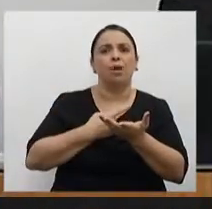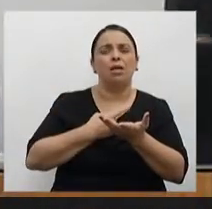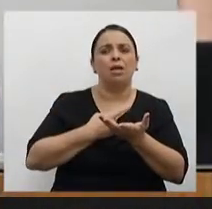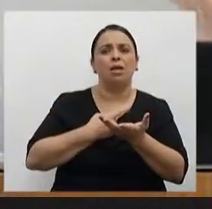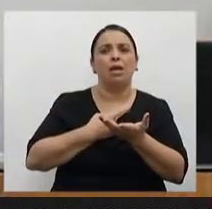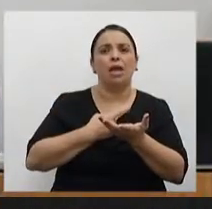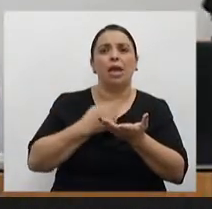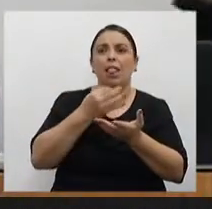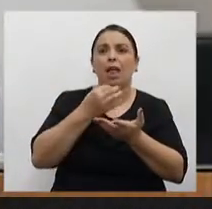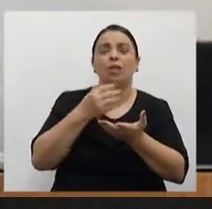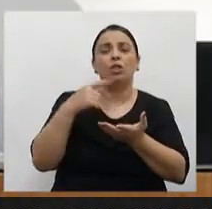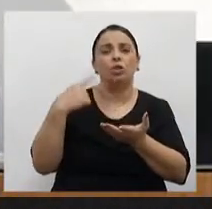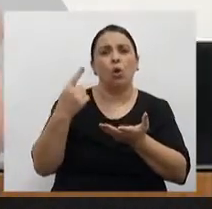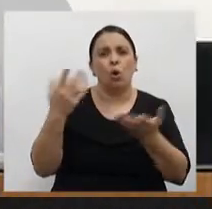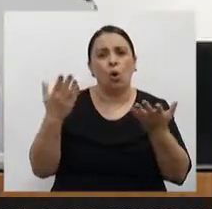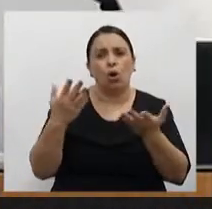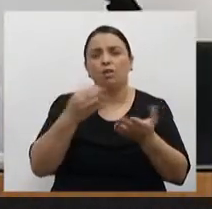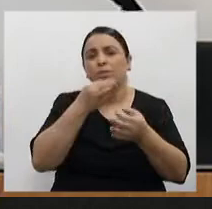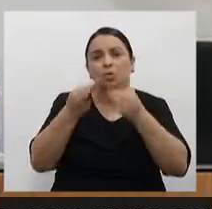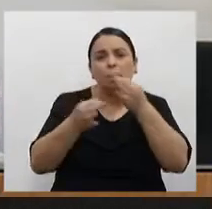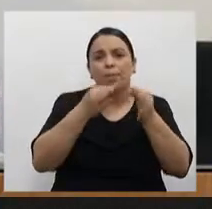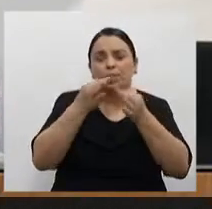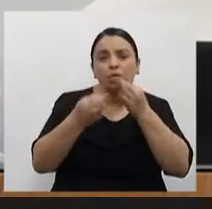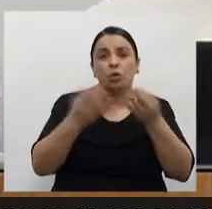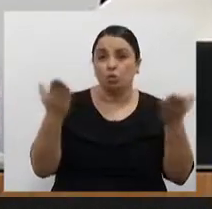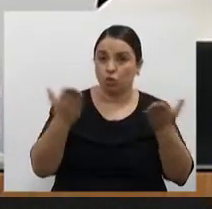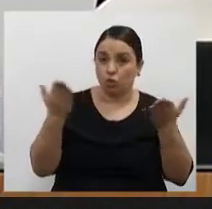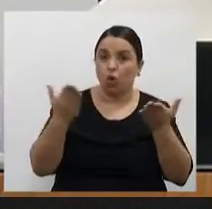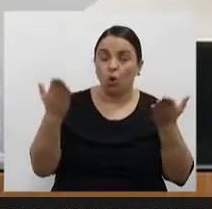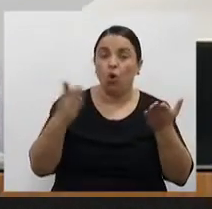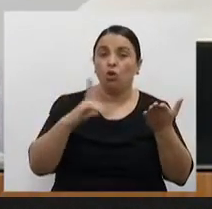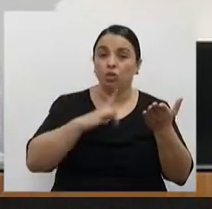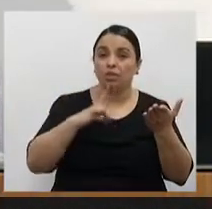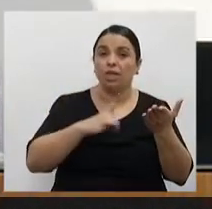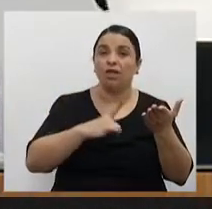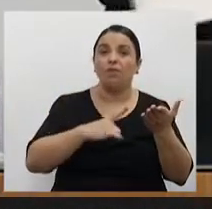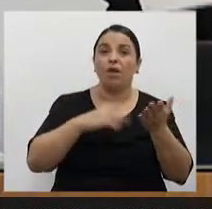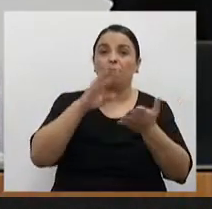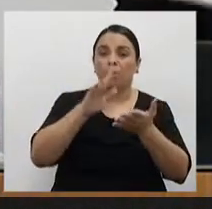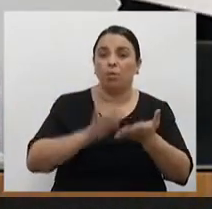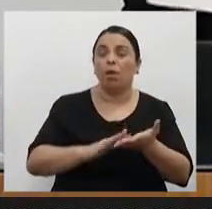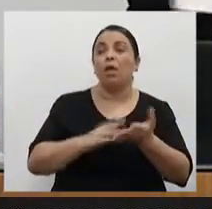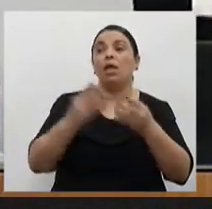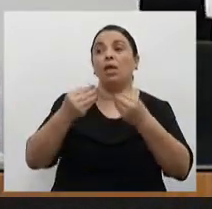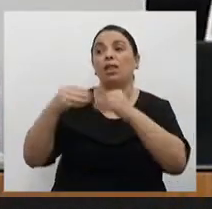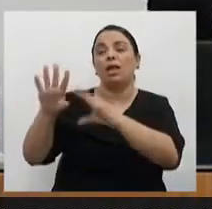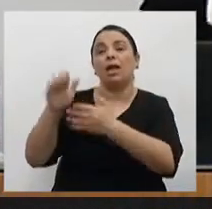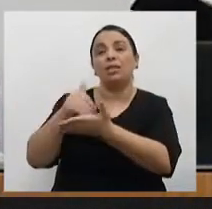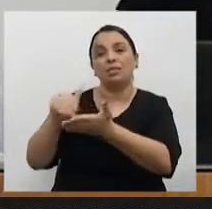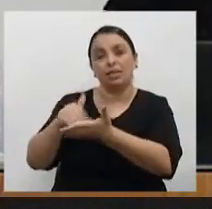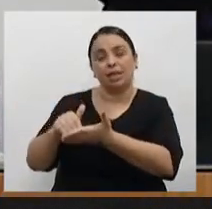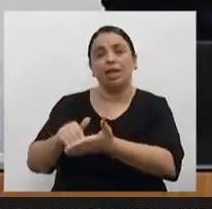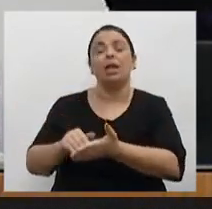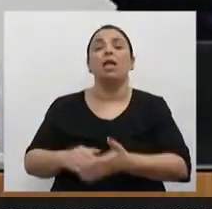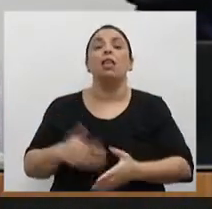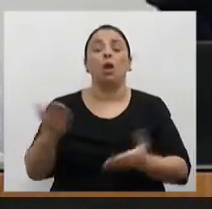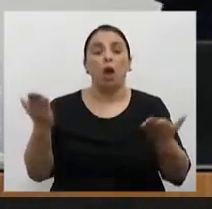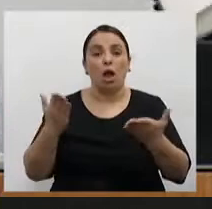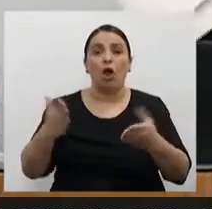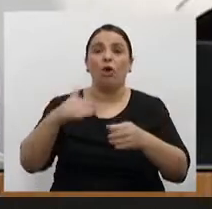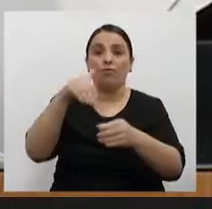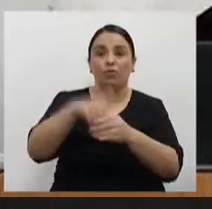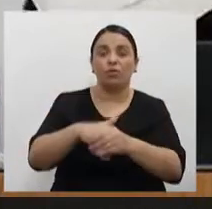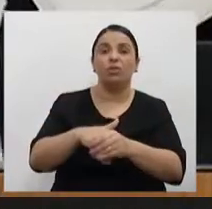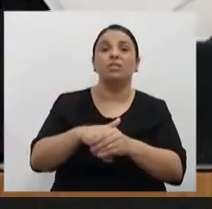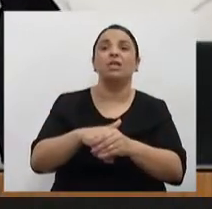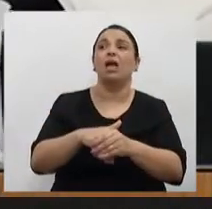as sugestões advindas da fala de todos vocês. Então, em votação, requerimento da reunião com o secretário de saúde,